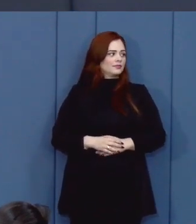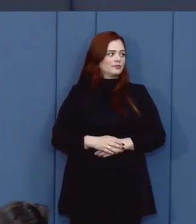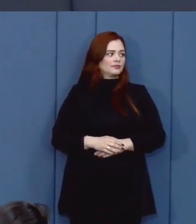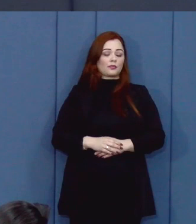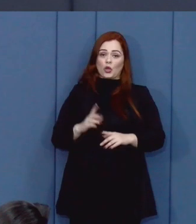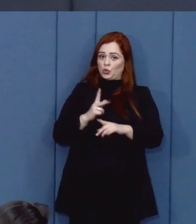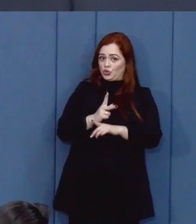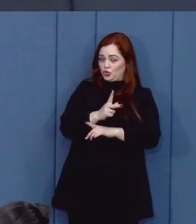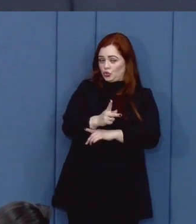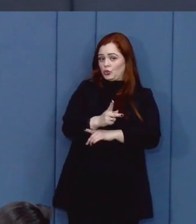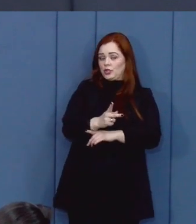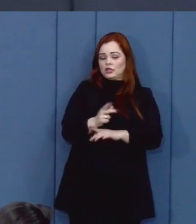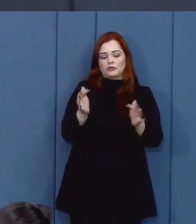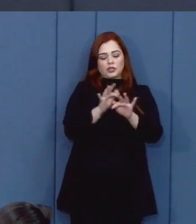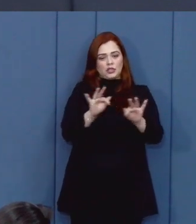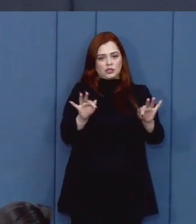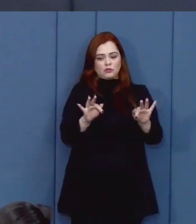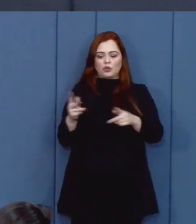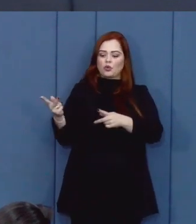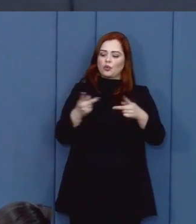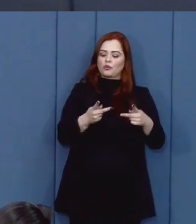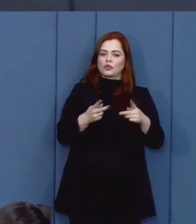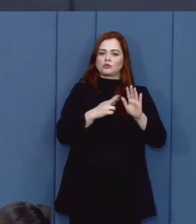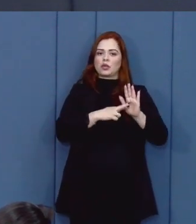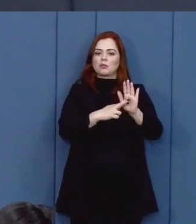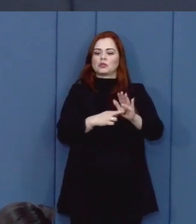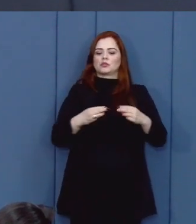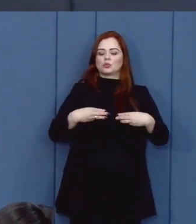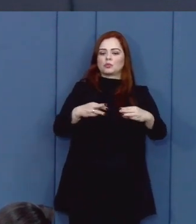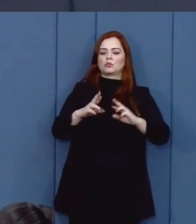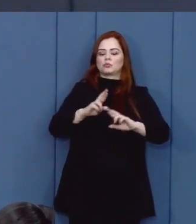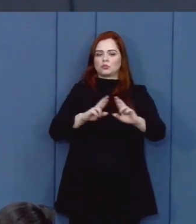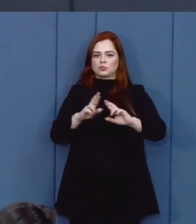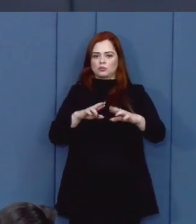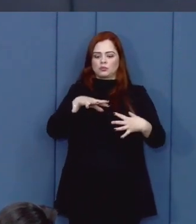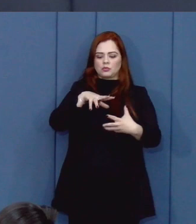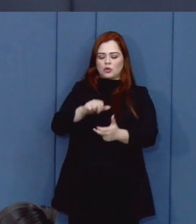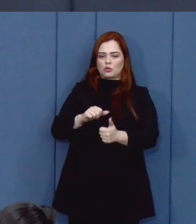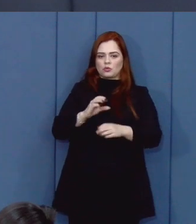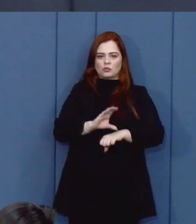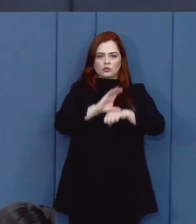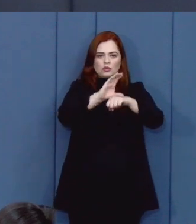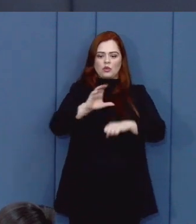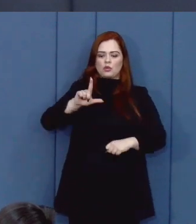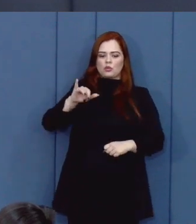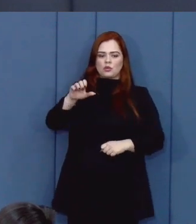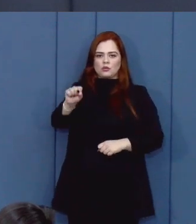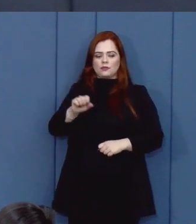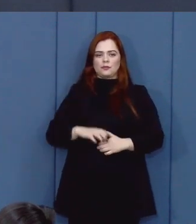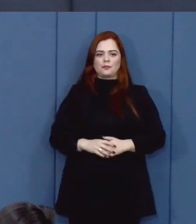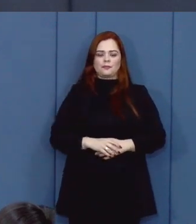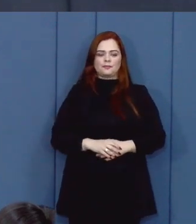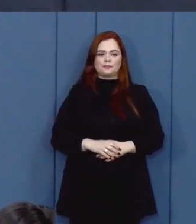Dando sequência à sessão de encerramento, convidamos o representante do Ministério das Relações Exteriores, o conselheiro Luiz Felipe Flores